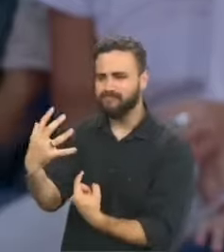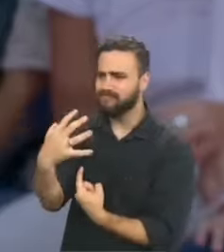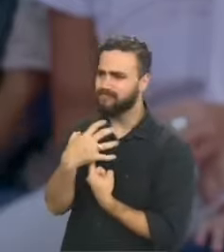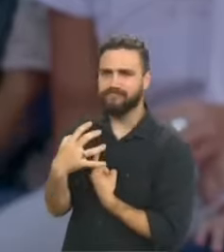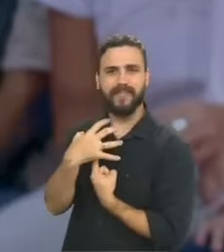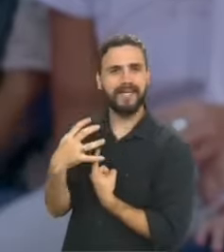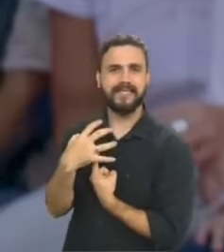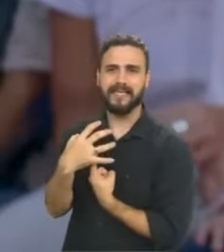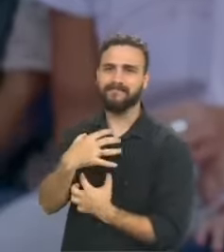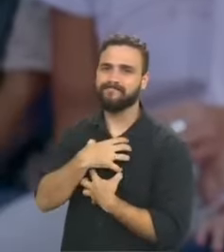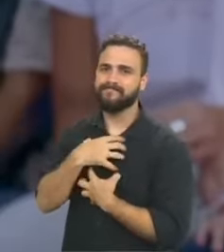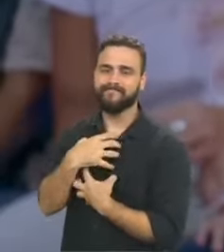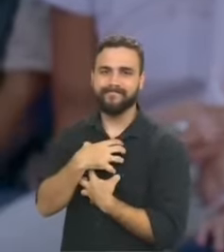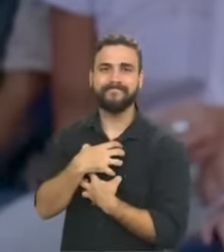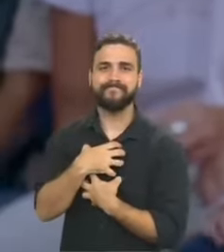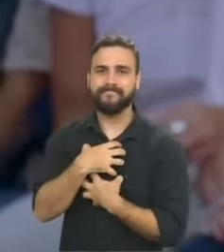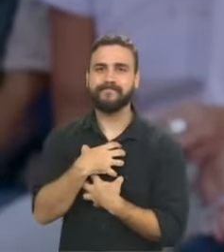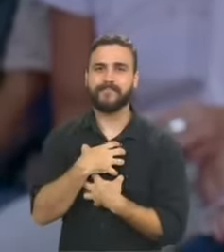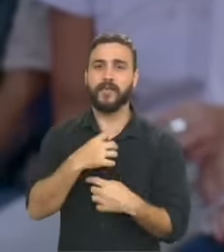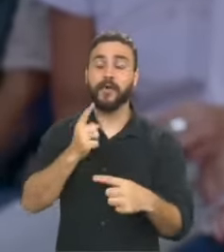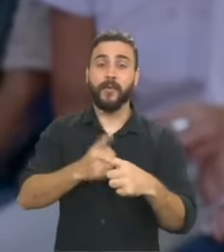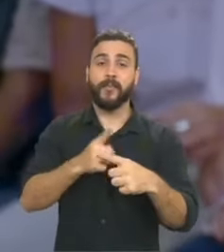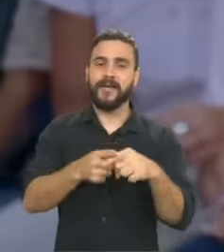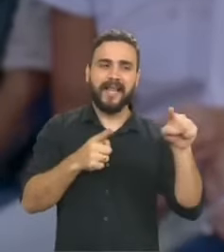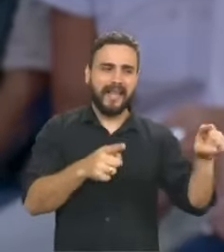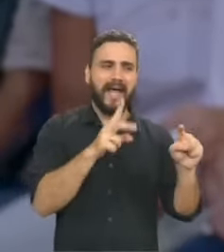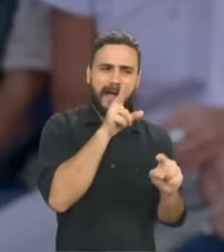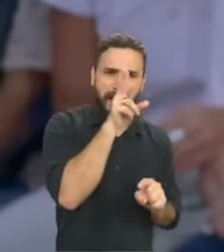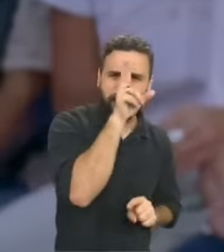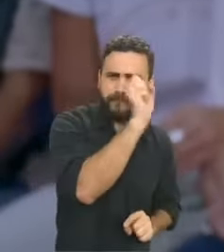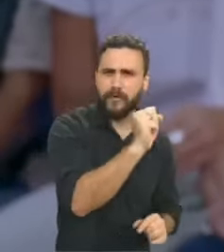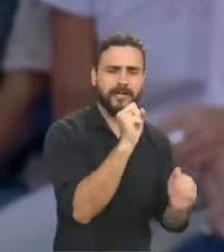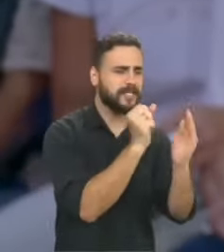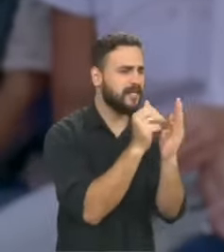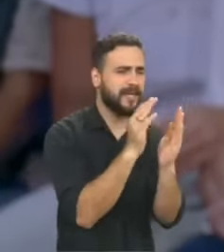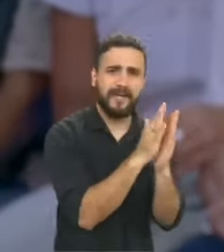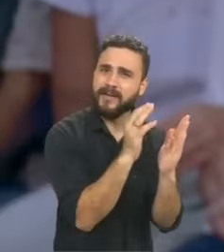uma palavra aqui, uma oração lá. Então, esse impacto, essa